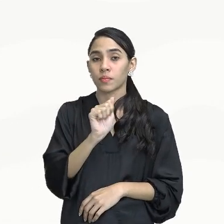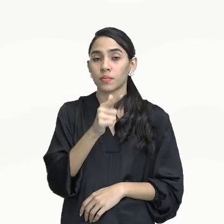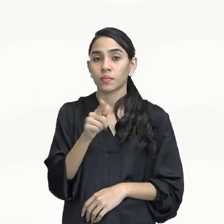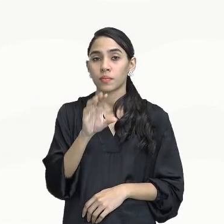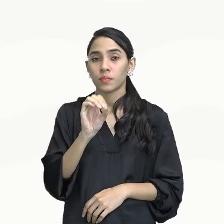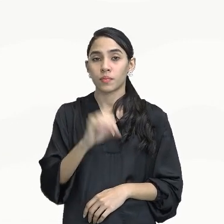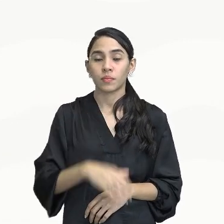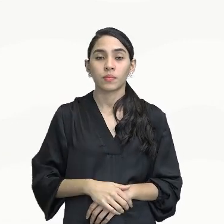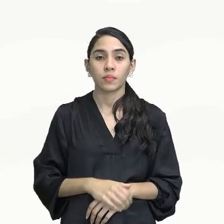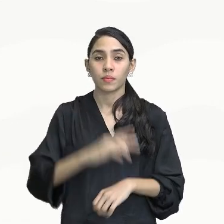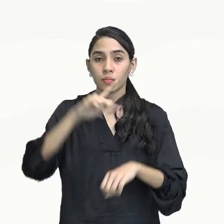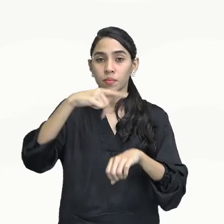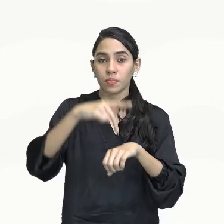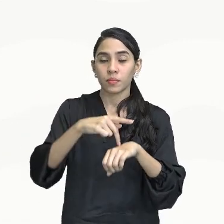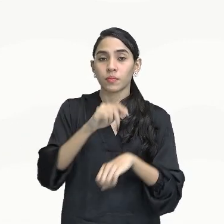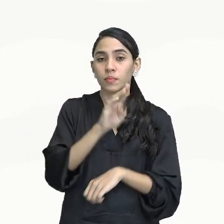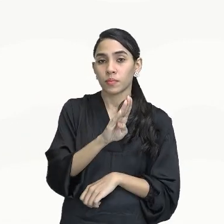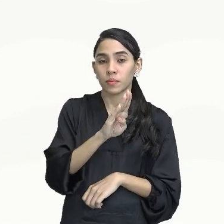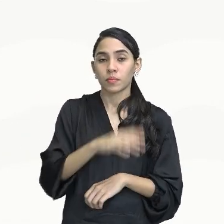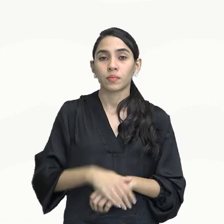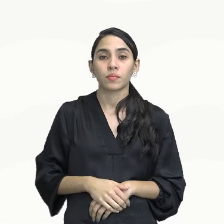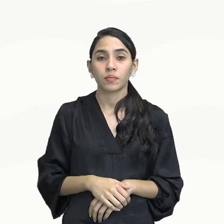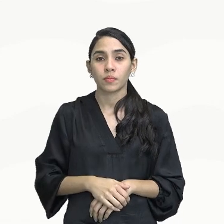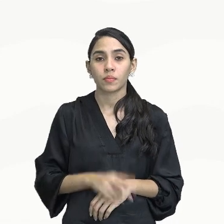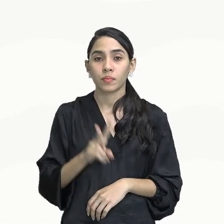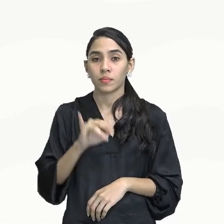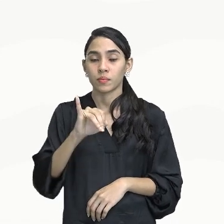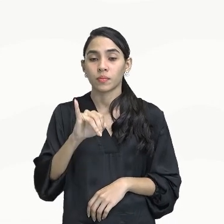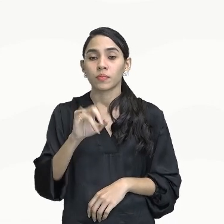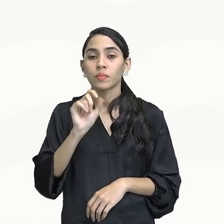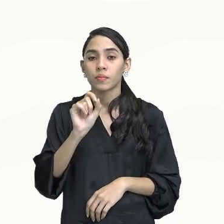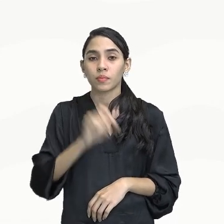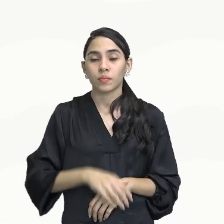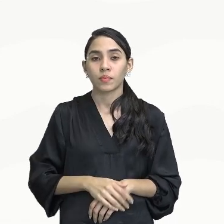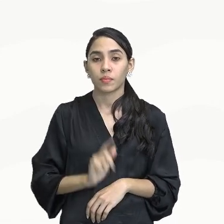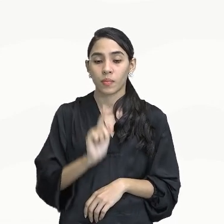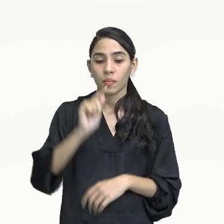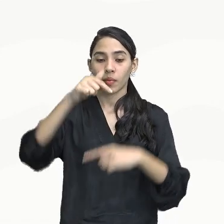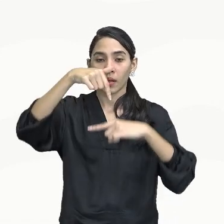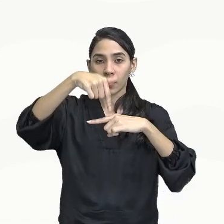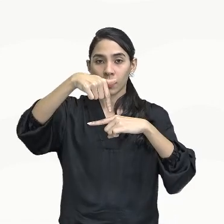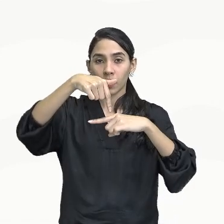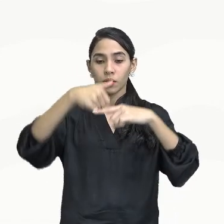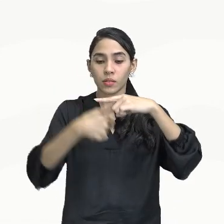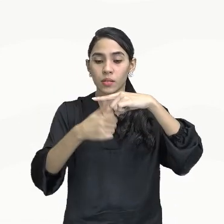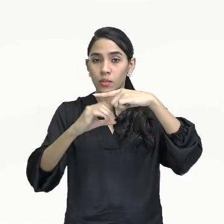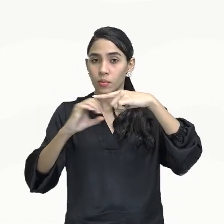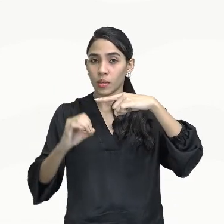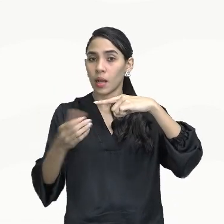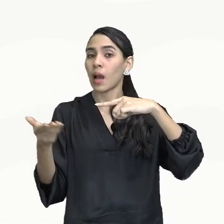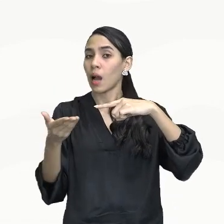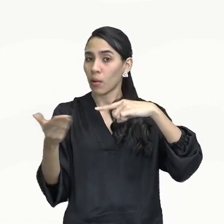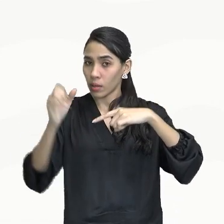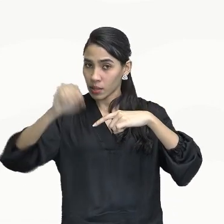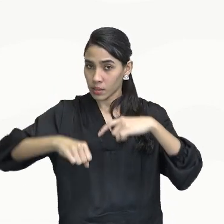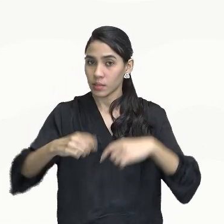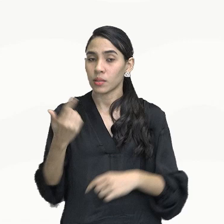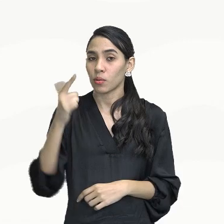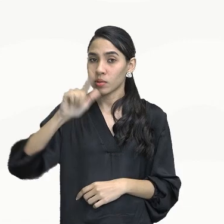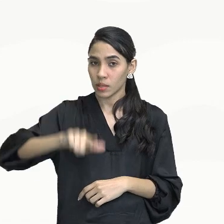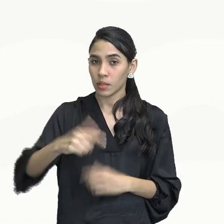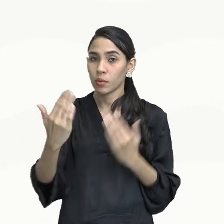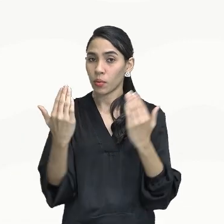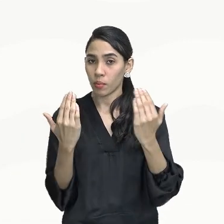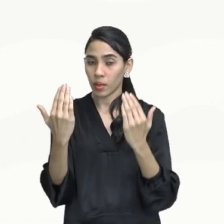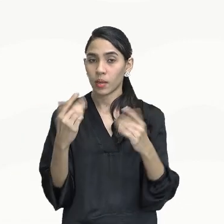razão do país B vai ser 7 sobre 100. Agora sim nós conseguimos